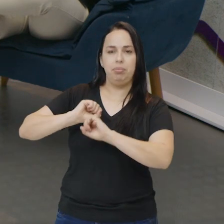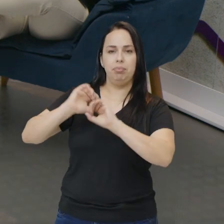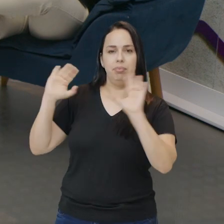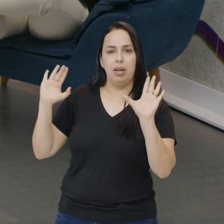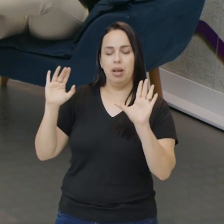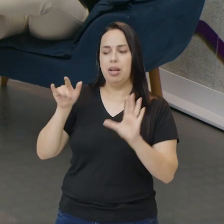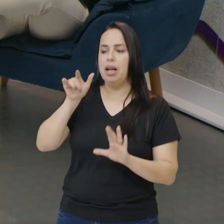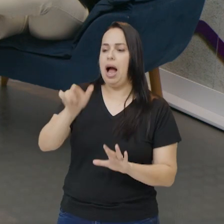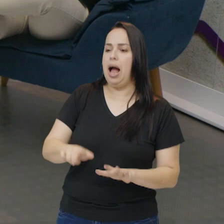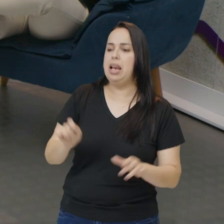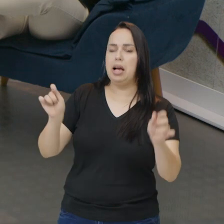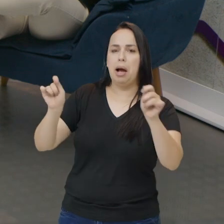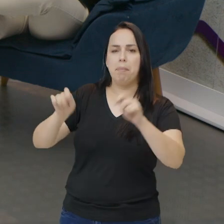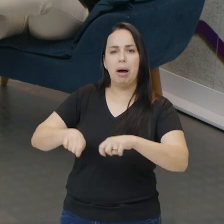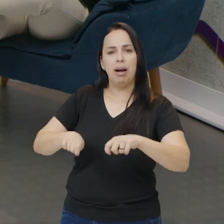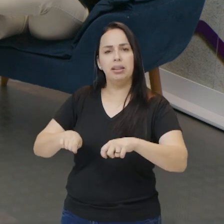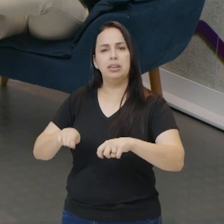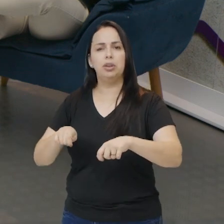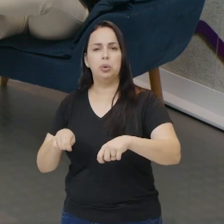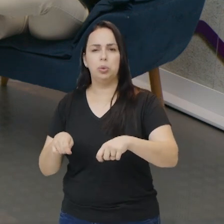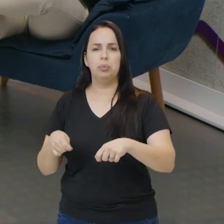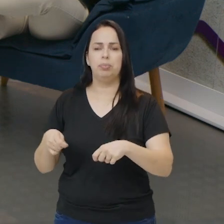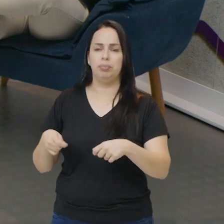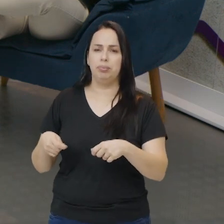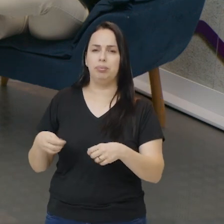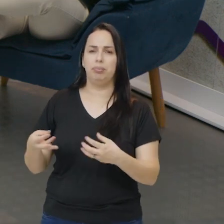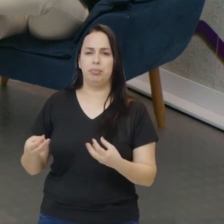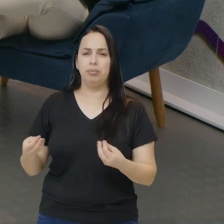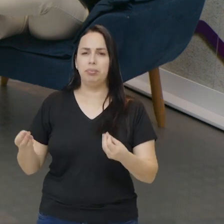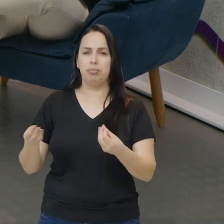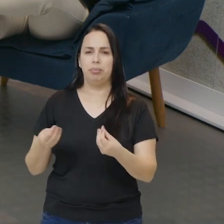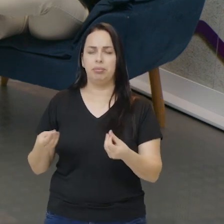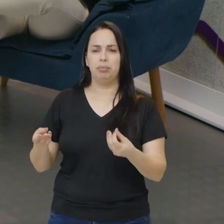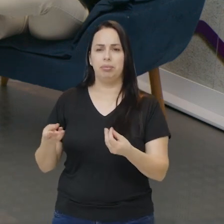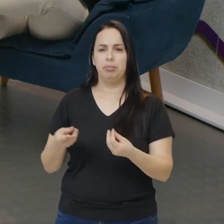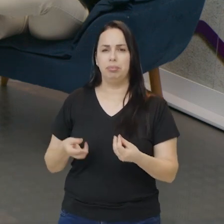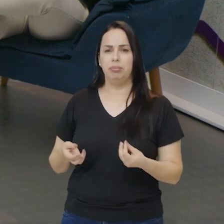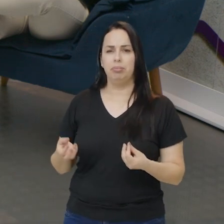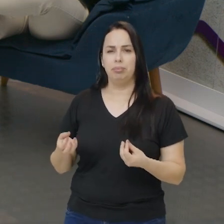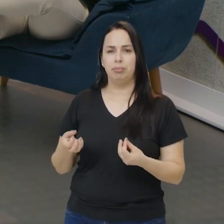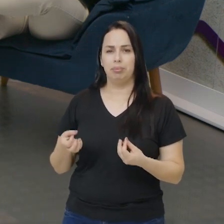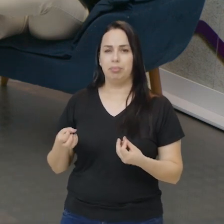profissional mais apto a esse aspecto mais...